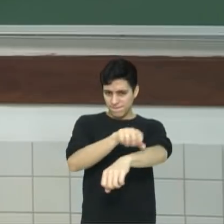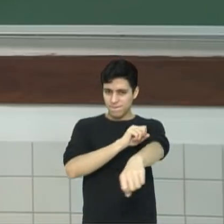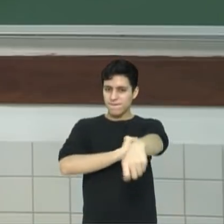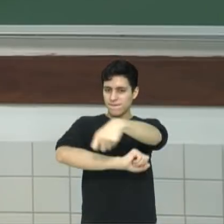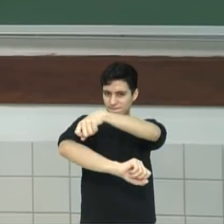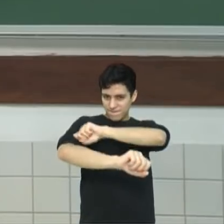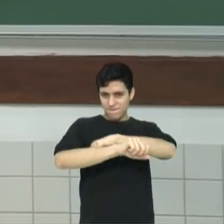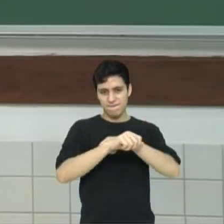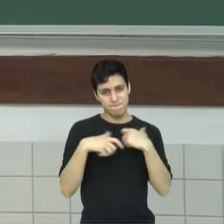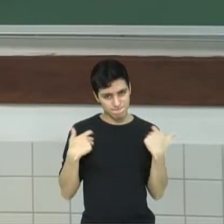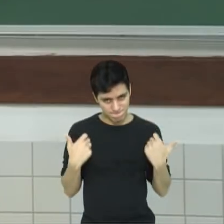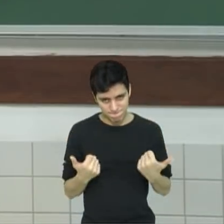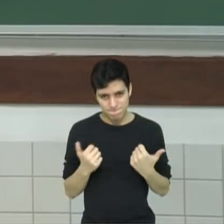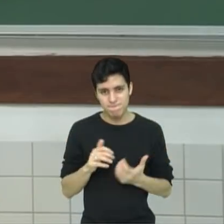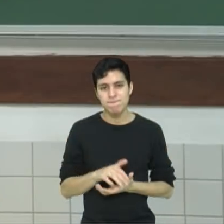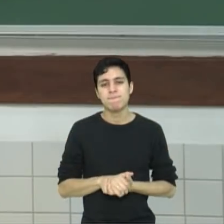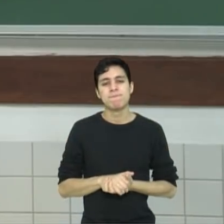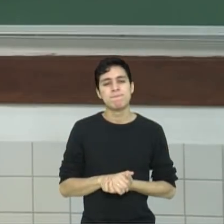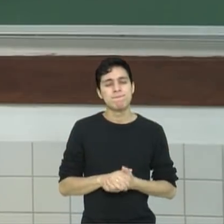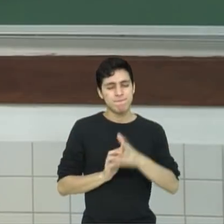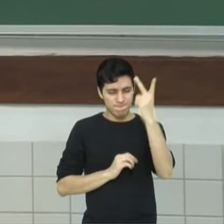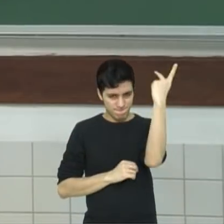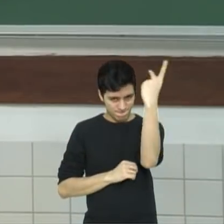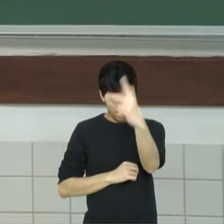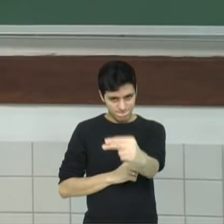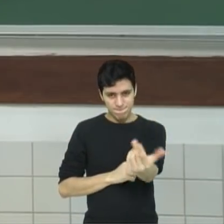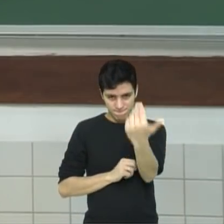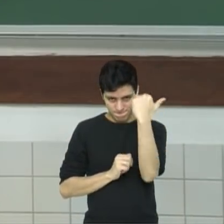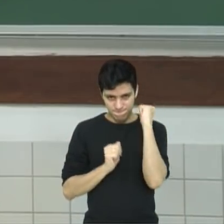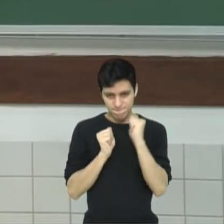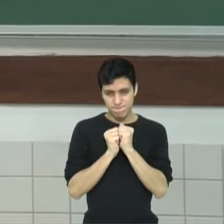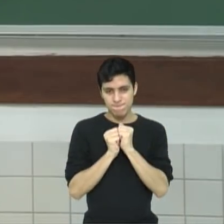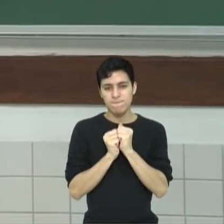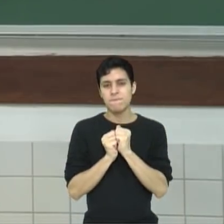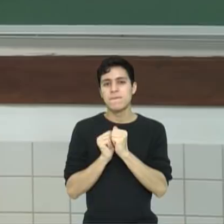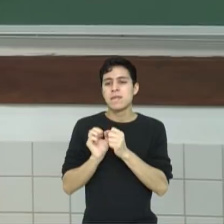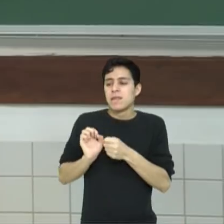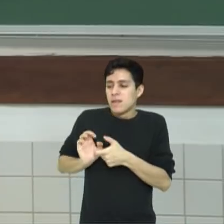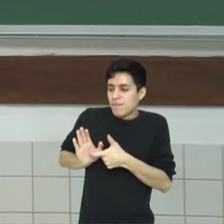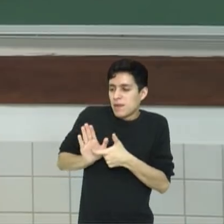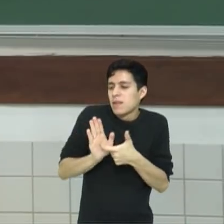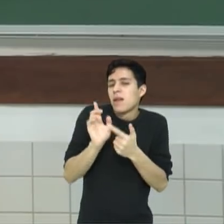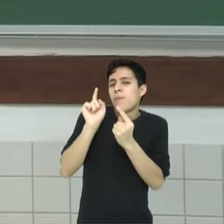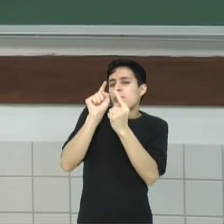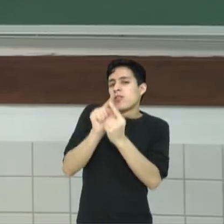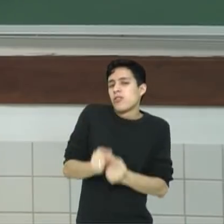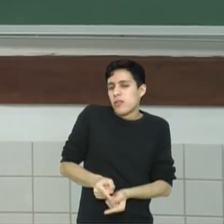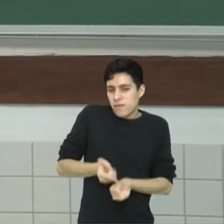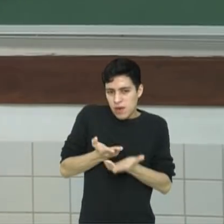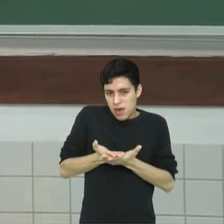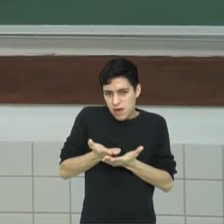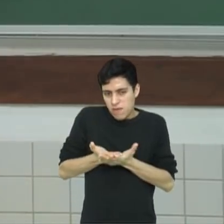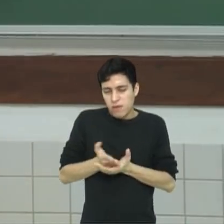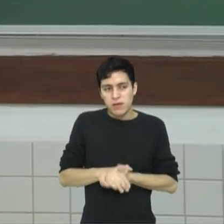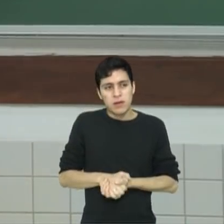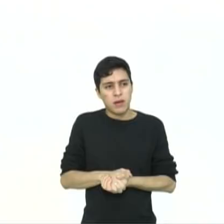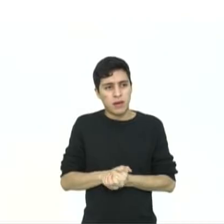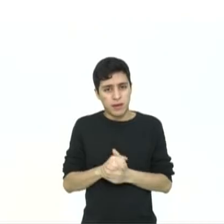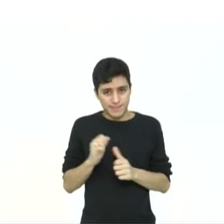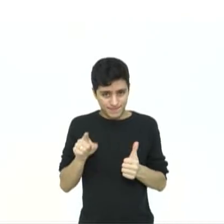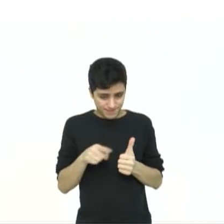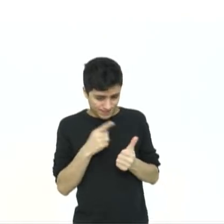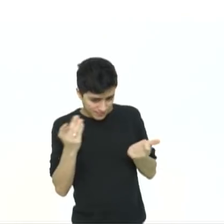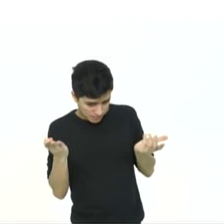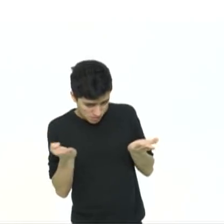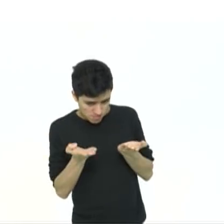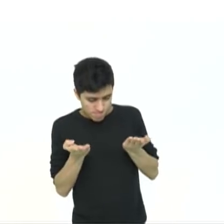acertei também, né? Aperte o cinto, embarque nessa. Eu vou apresentar para vocês os objetivos da nossa aula. Primeiro,